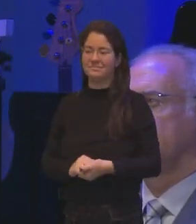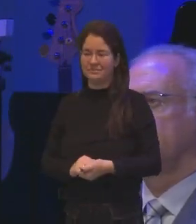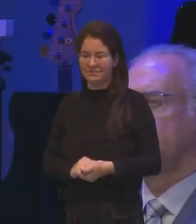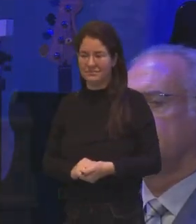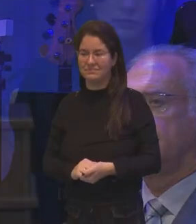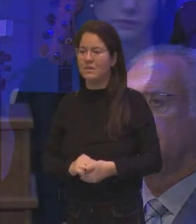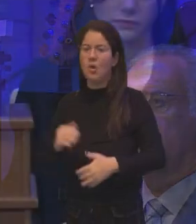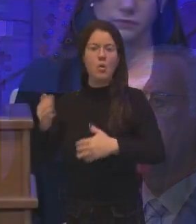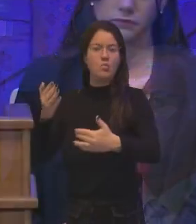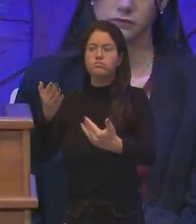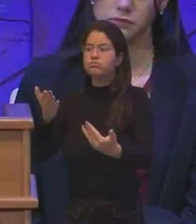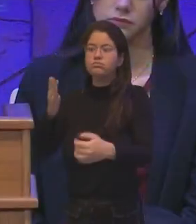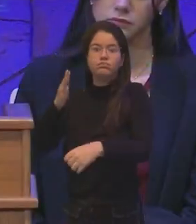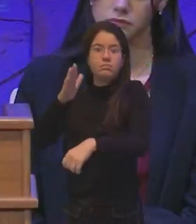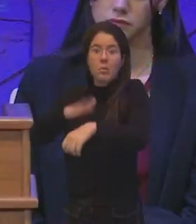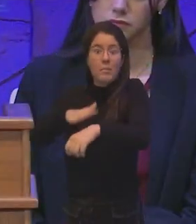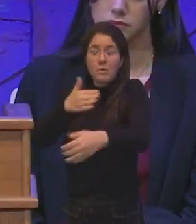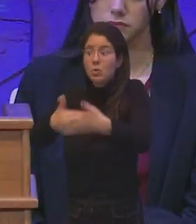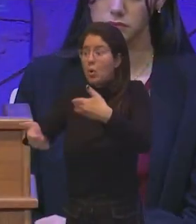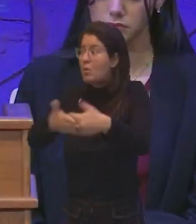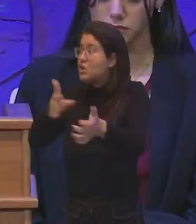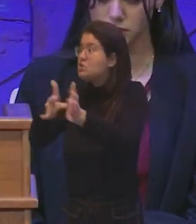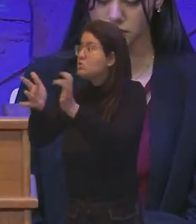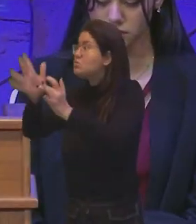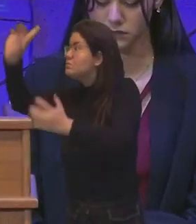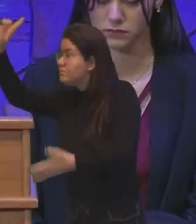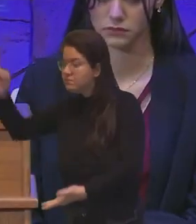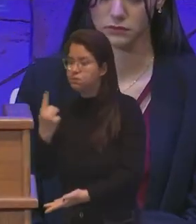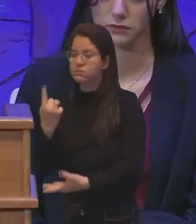De que a qualquer momento Jesus ele pode voltar.